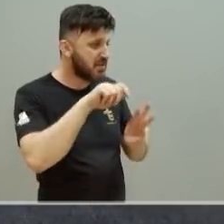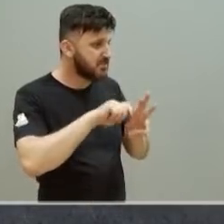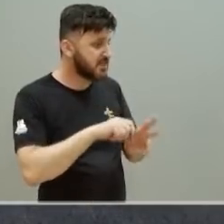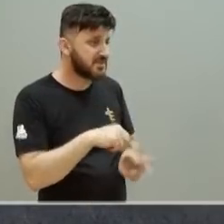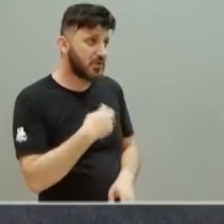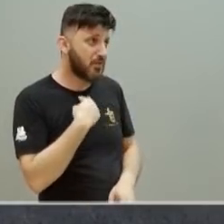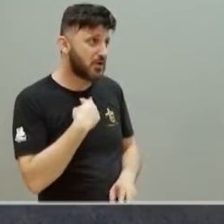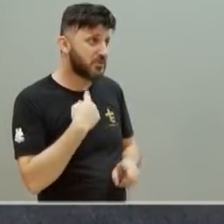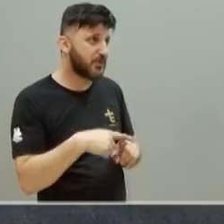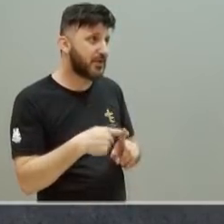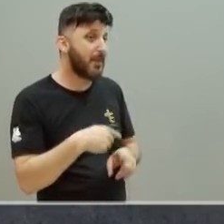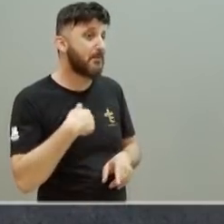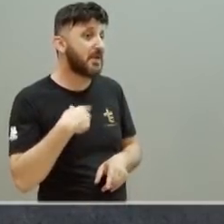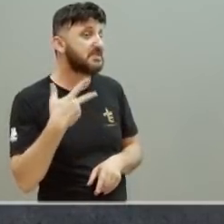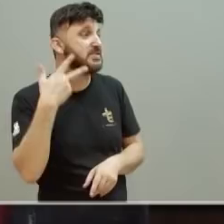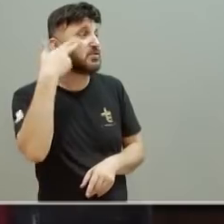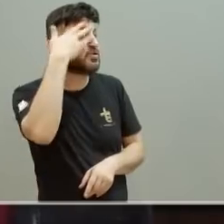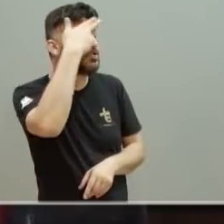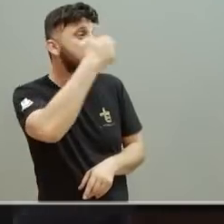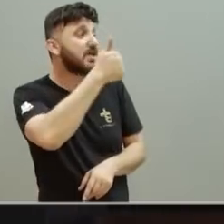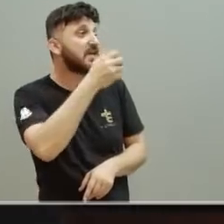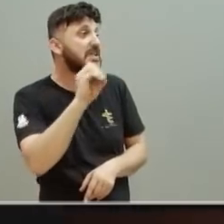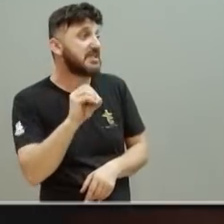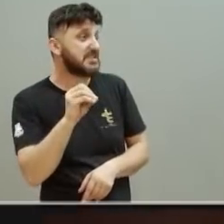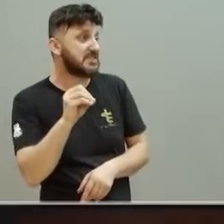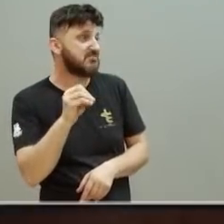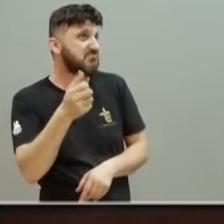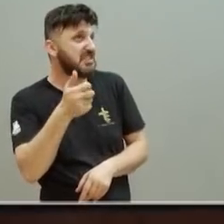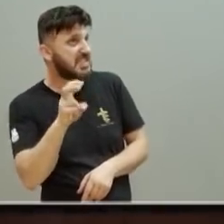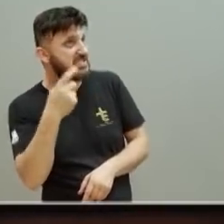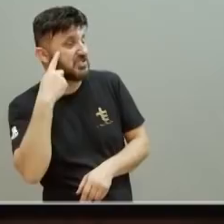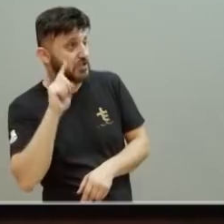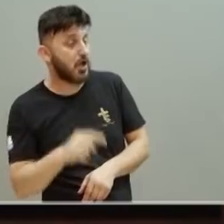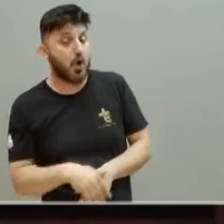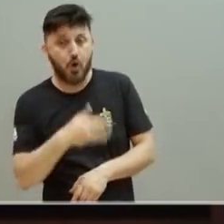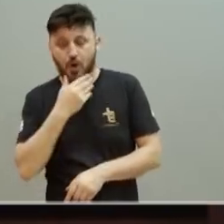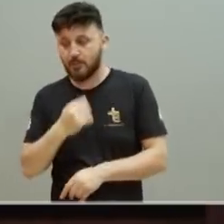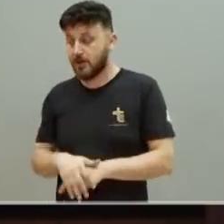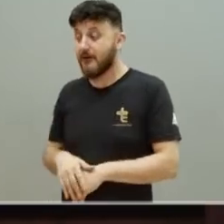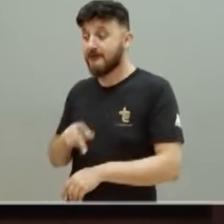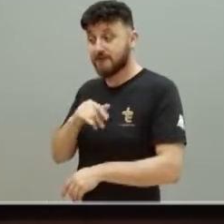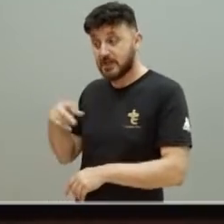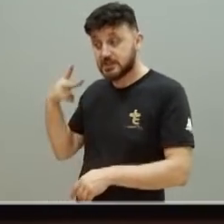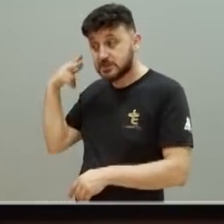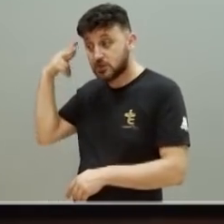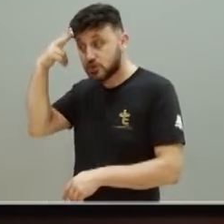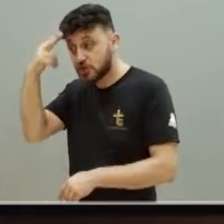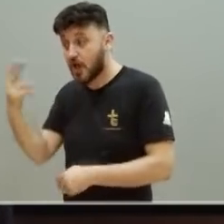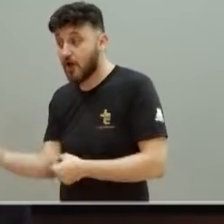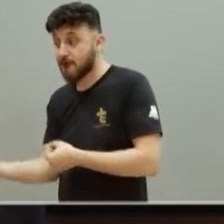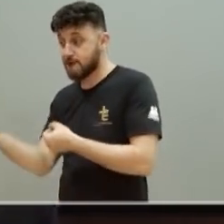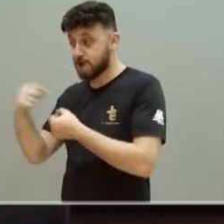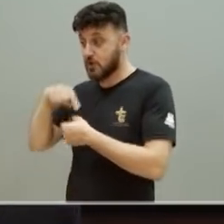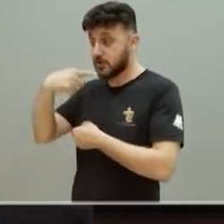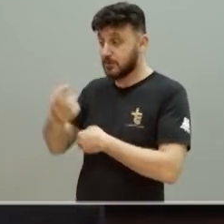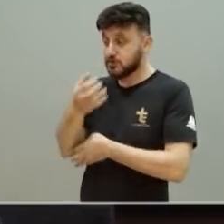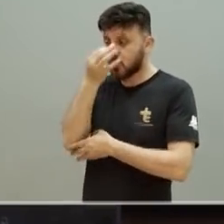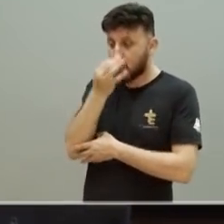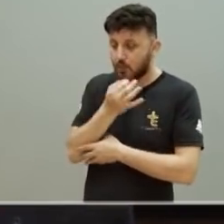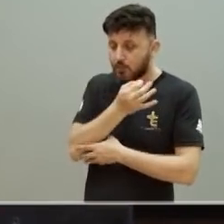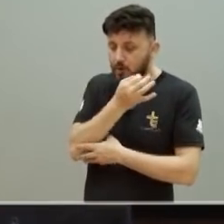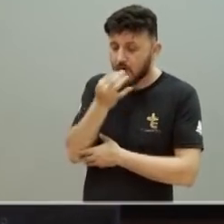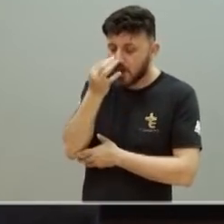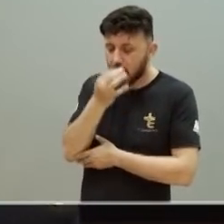cirurgia será daqui 10, 15 dias. Ele disse: faça a cirurgia, volta depois da cirurgia e comunga o resto para